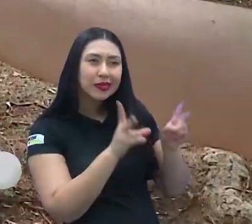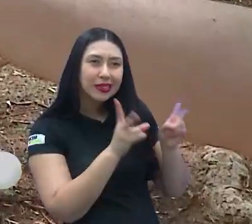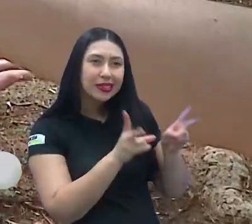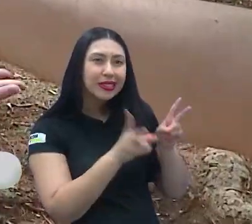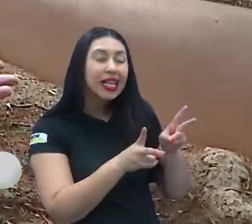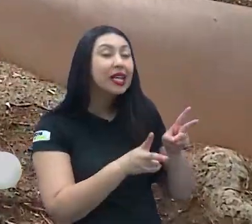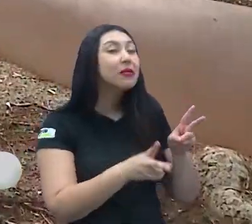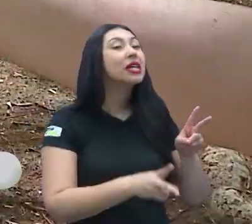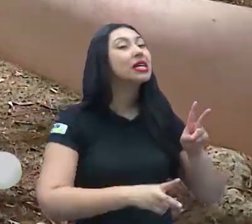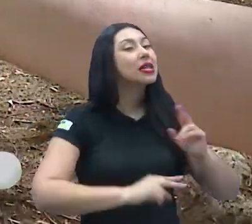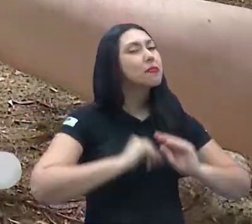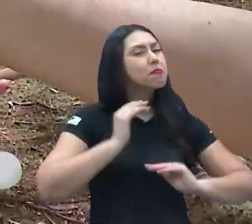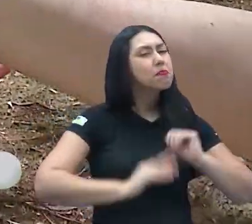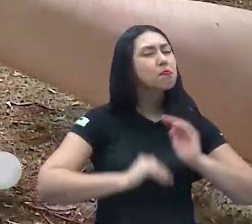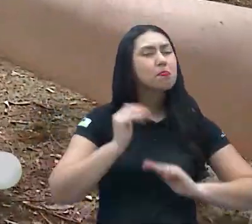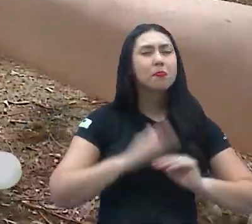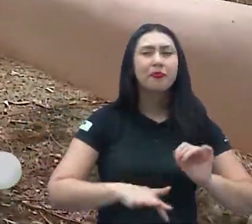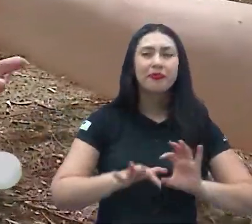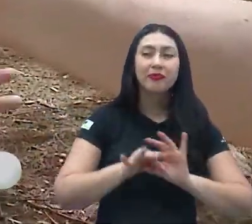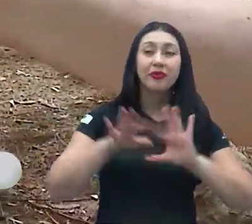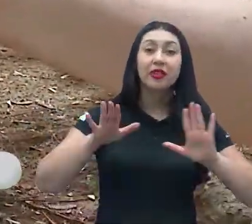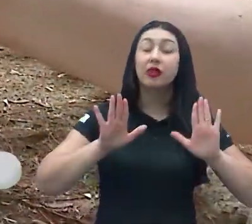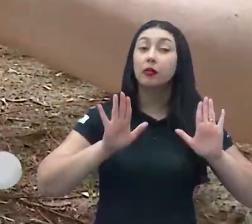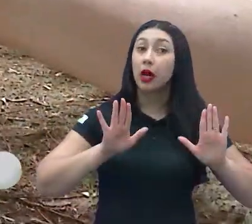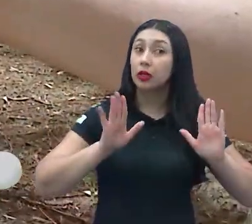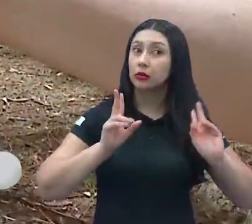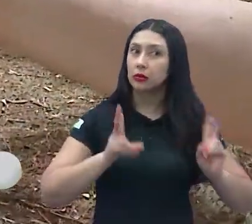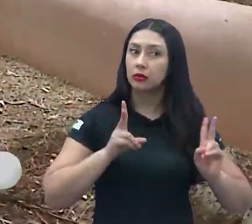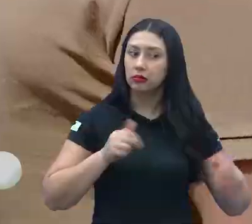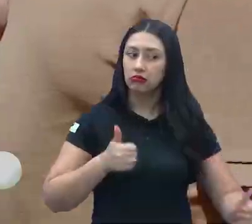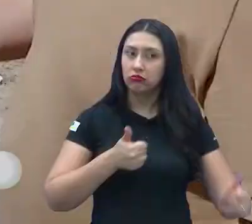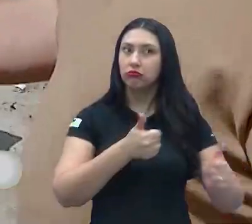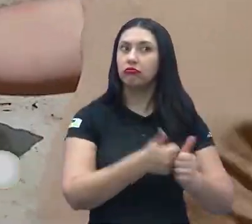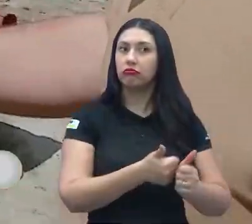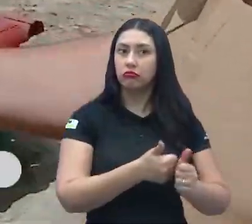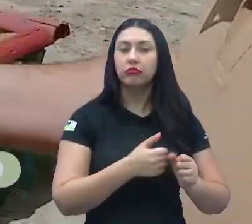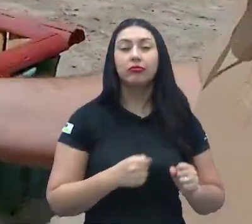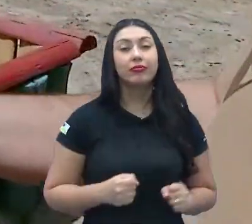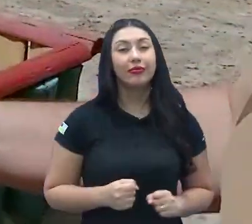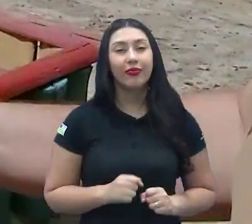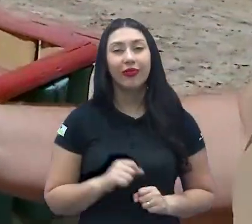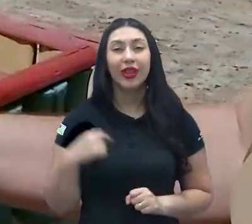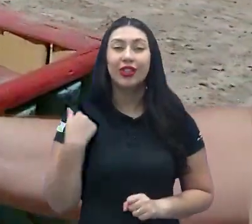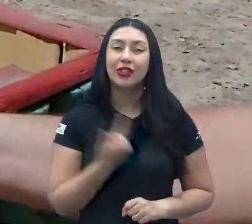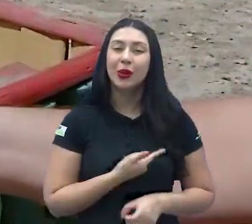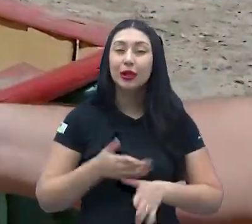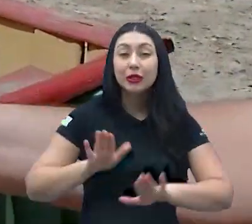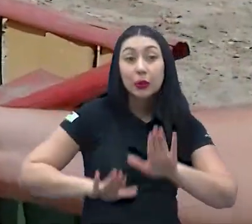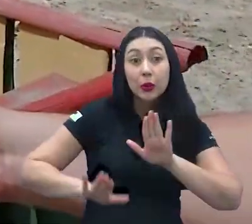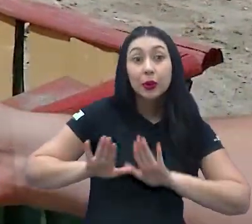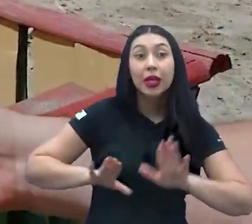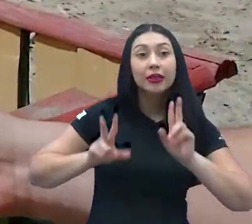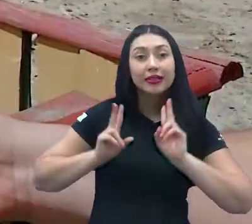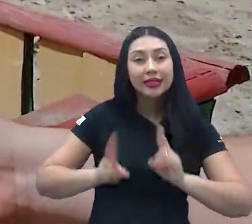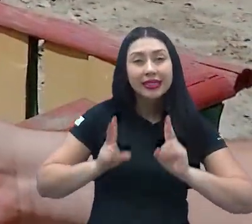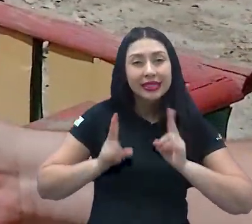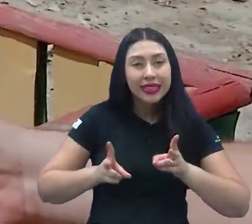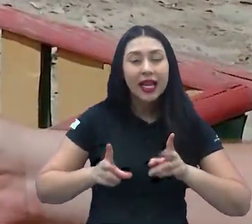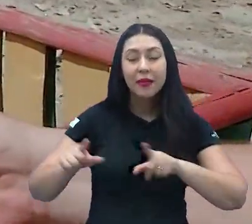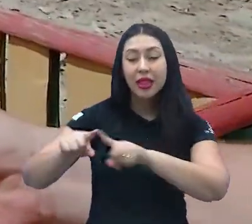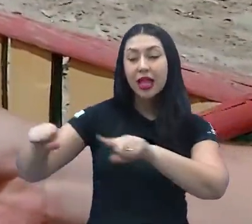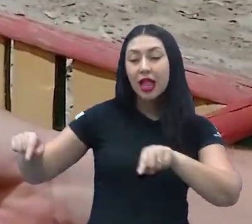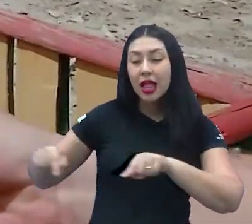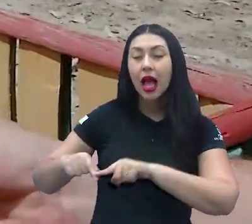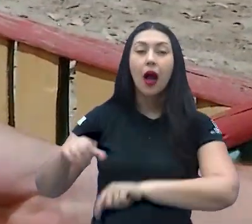atividades também ao ar livre, mas sempre tem que ficar em atenção. A gente tem muito cuidado assim em relação à piscina, sempre colocar